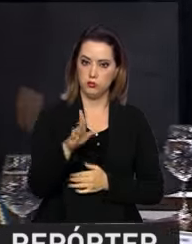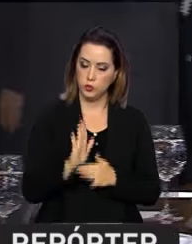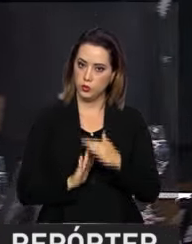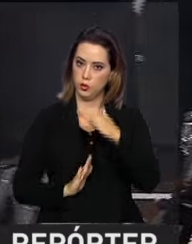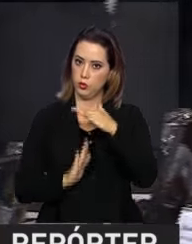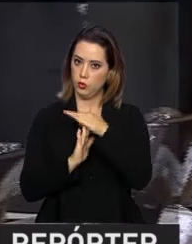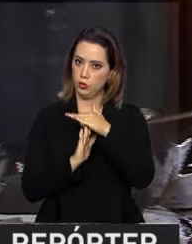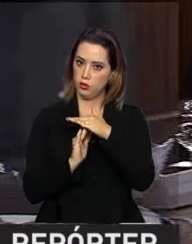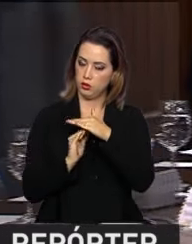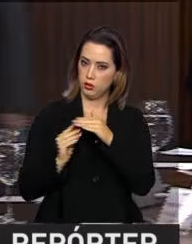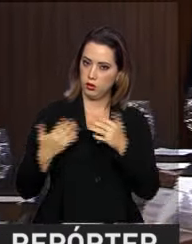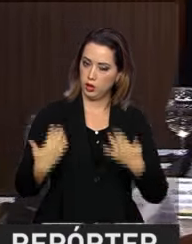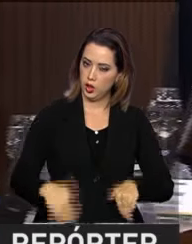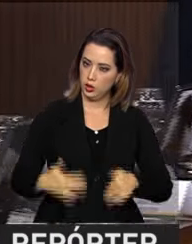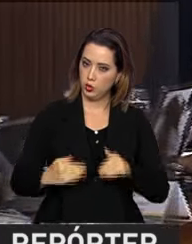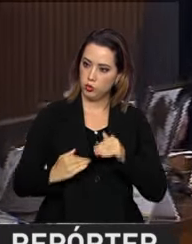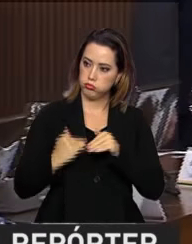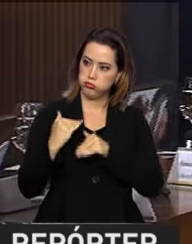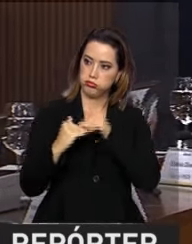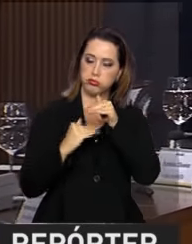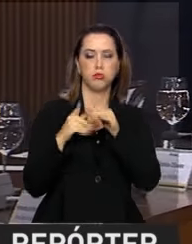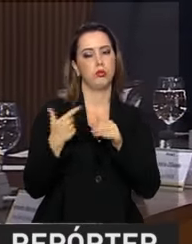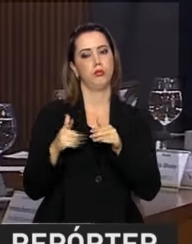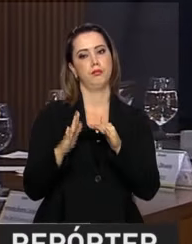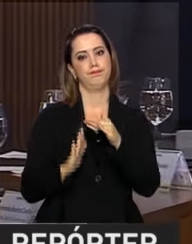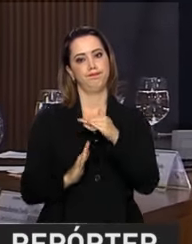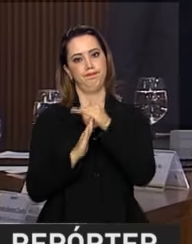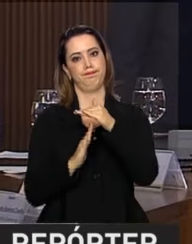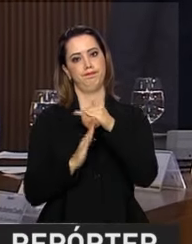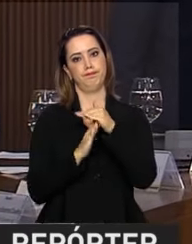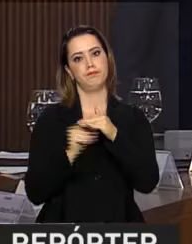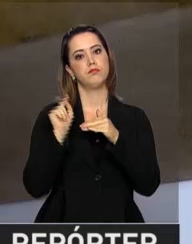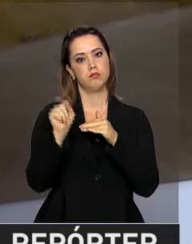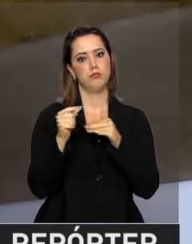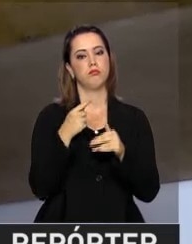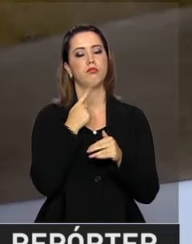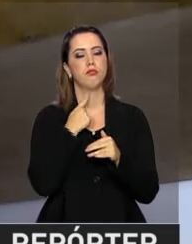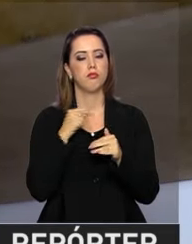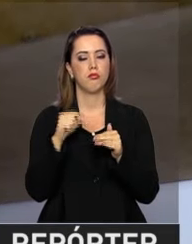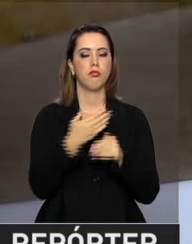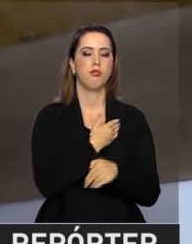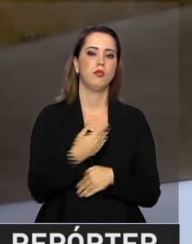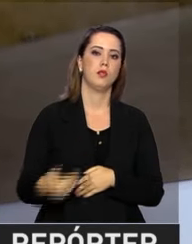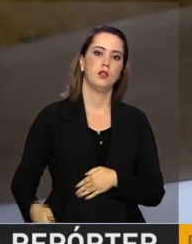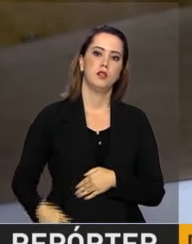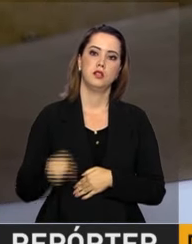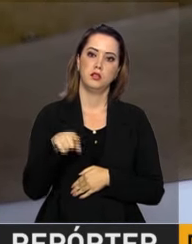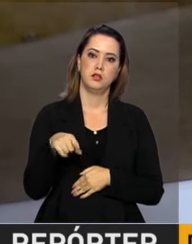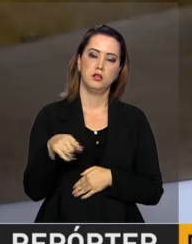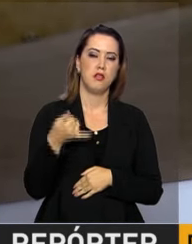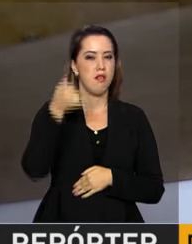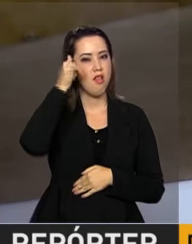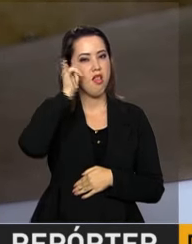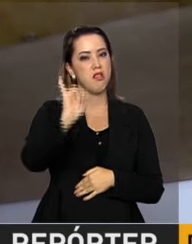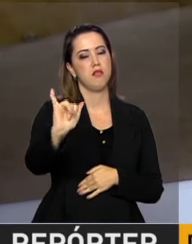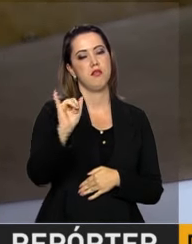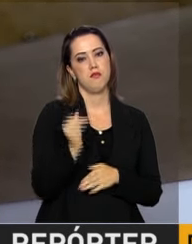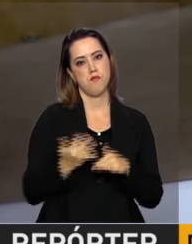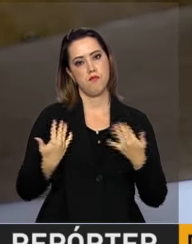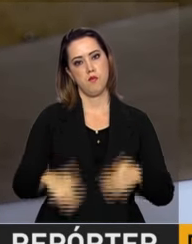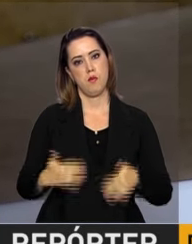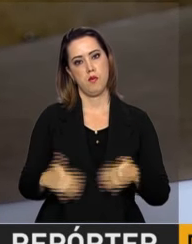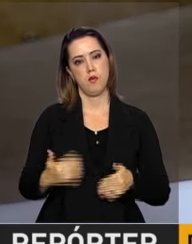para o aumento dos gastos públicos, essa é a intenção do governo. A ideia é evitar que as despesas públicas